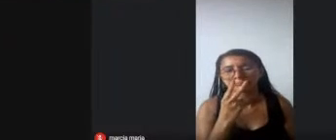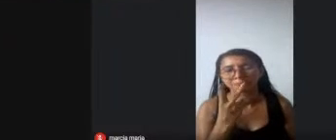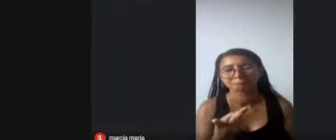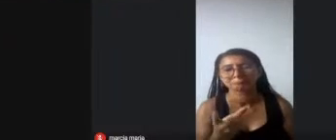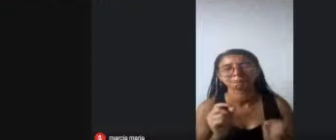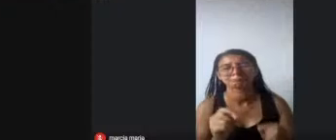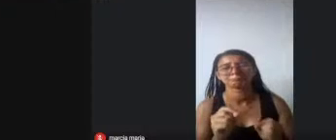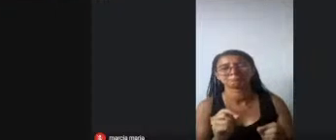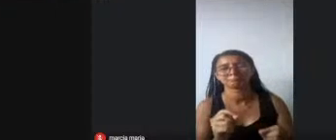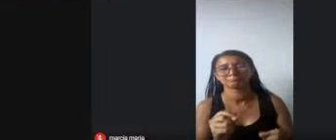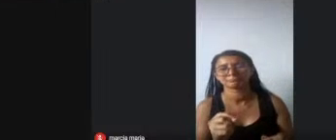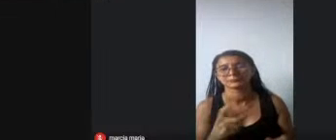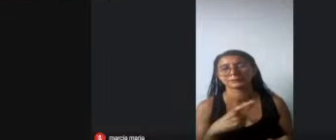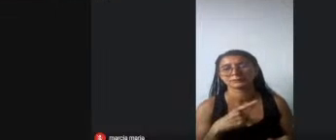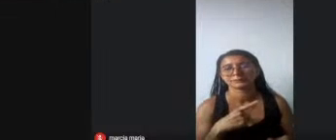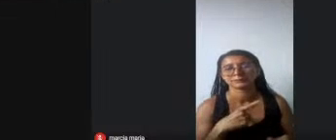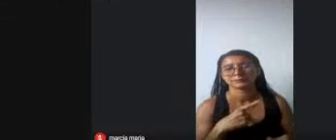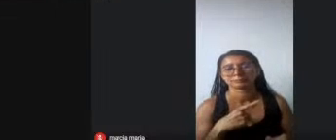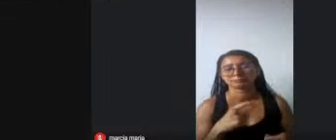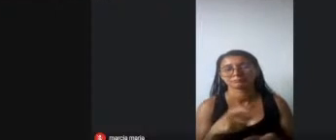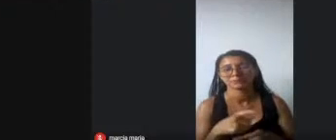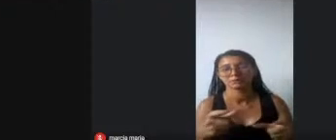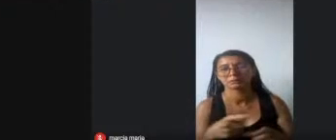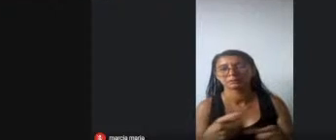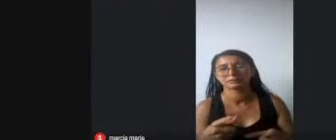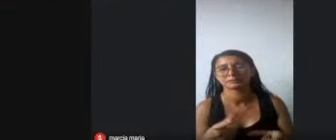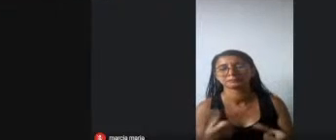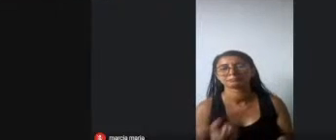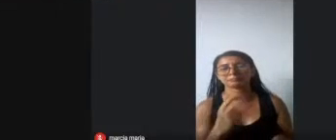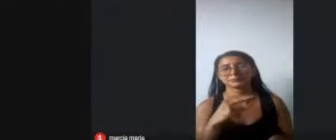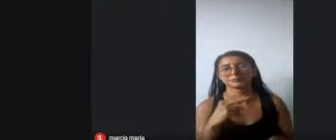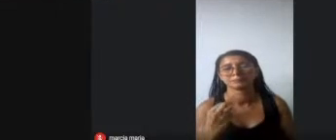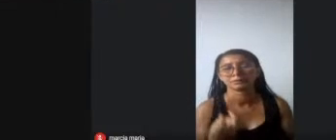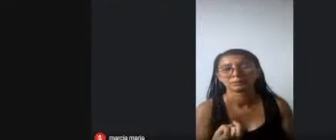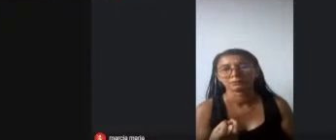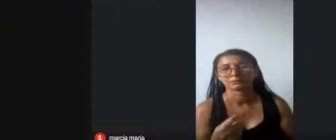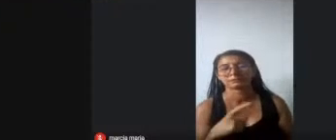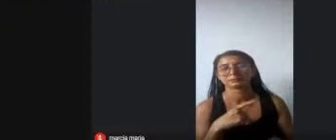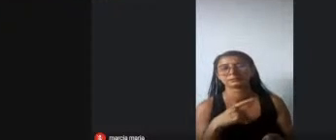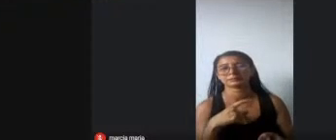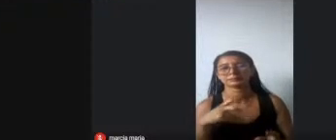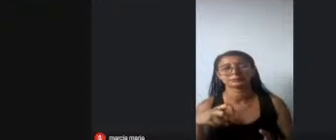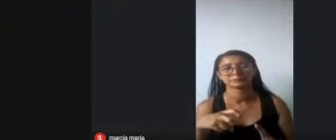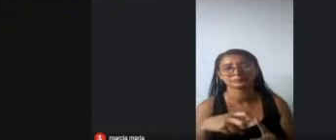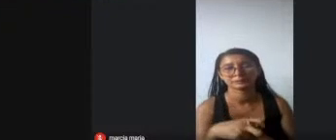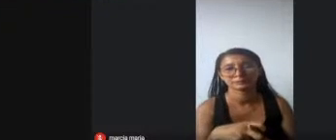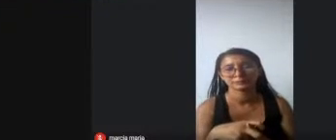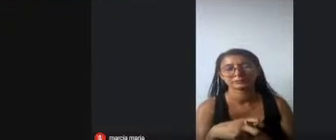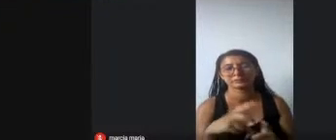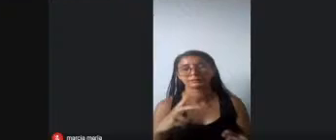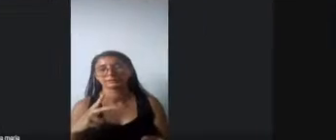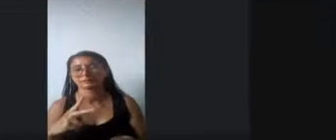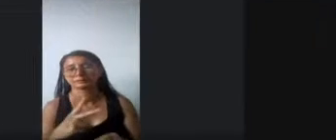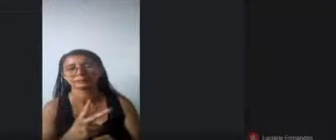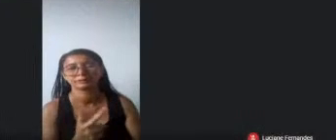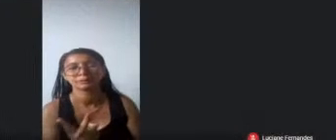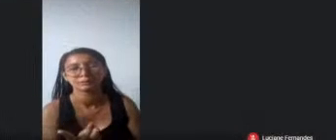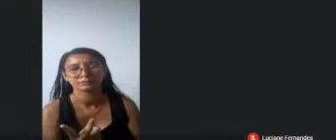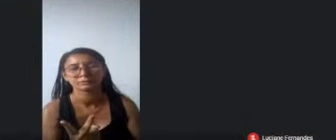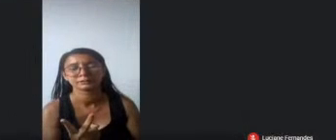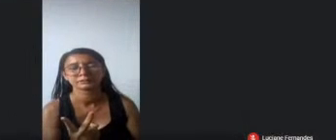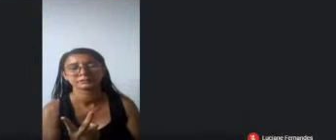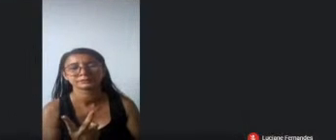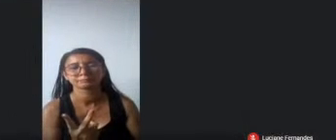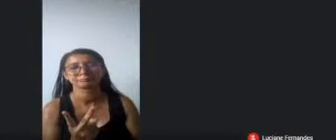de homicídio e outros acidentes relacionados à violência física, do maior índice e concentração